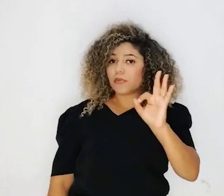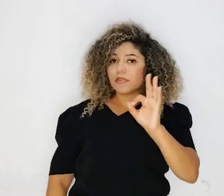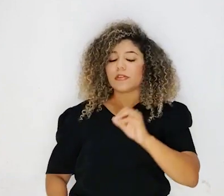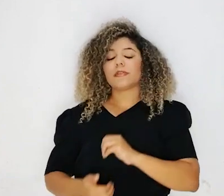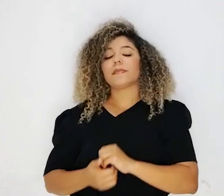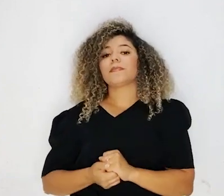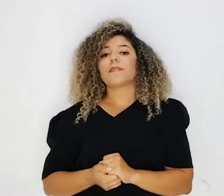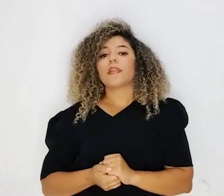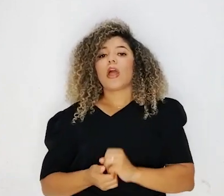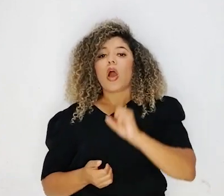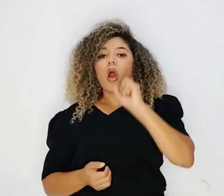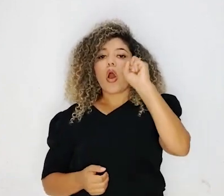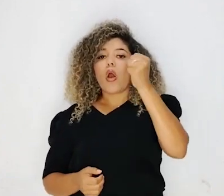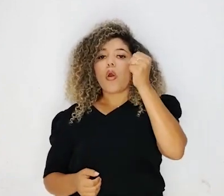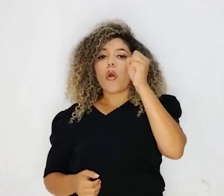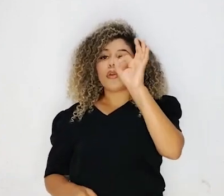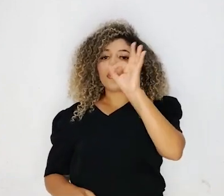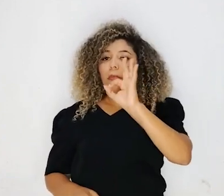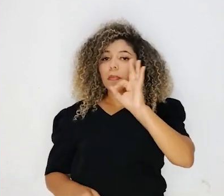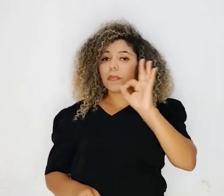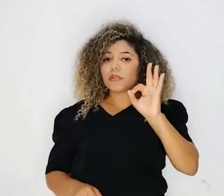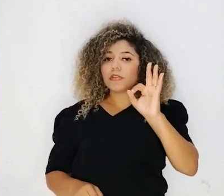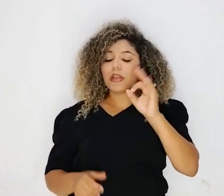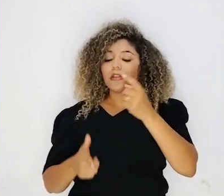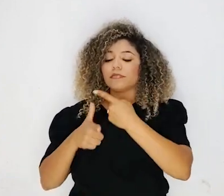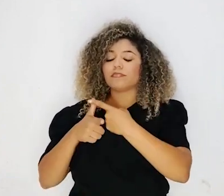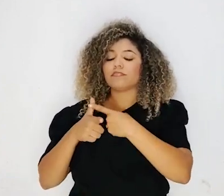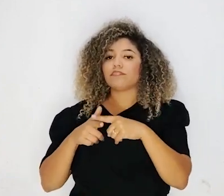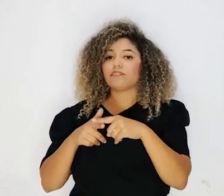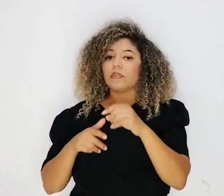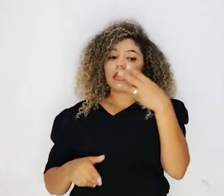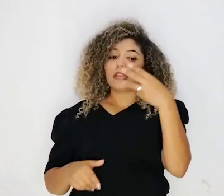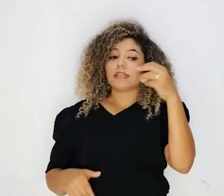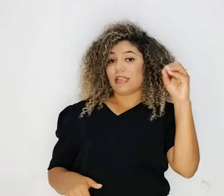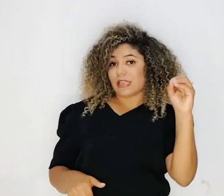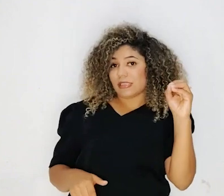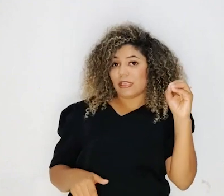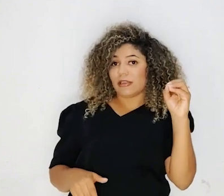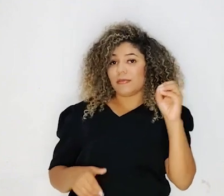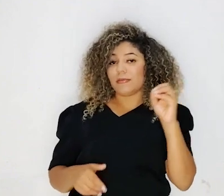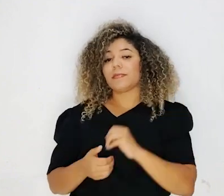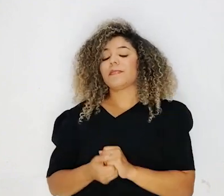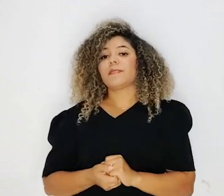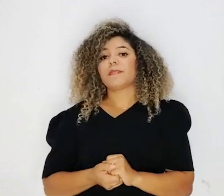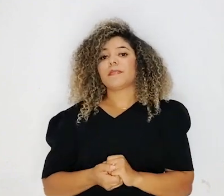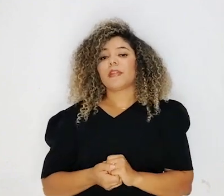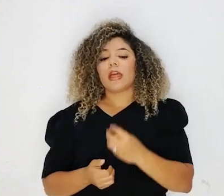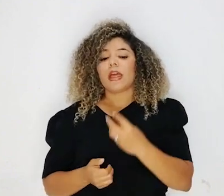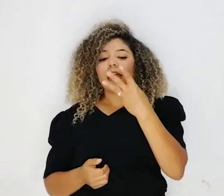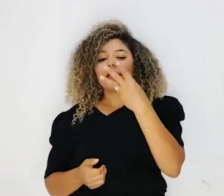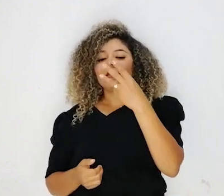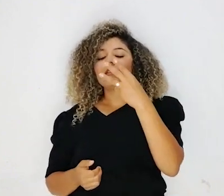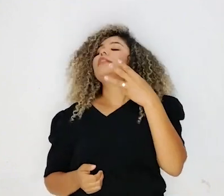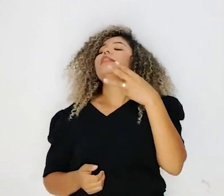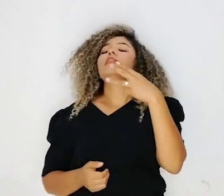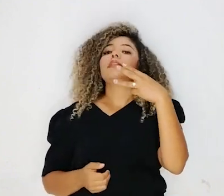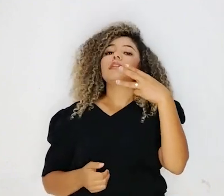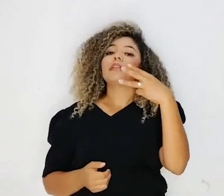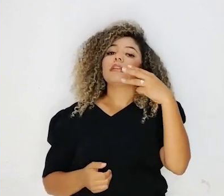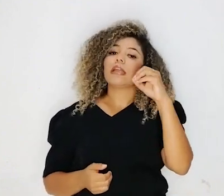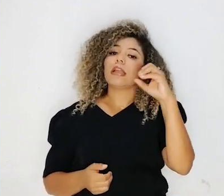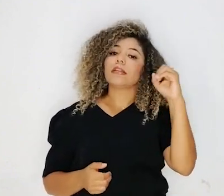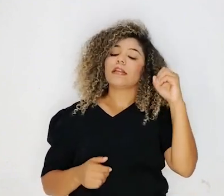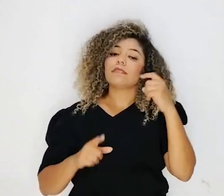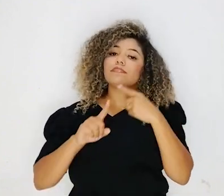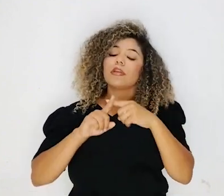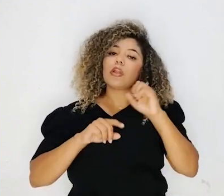Então, é 8% de 300. 300 vezes 8 sobre 100. Simplifica